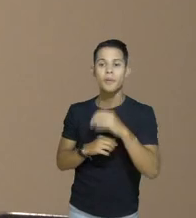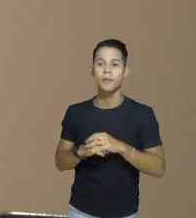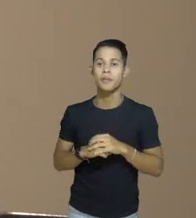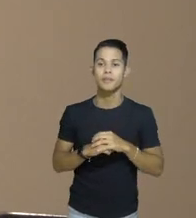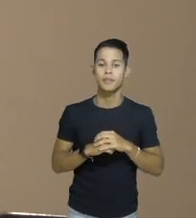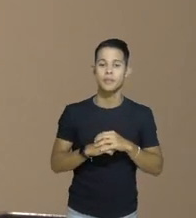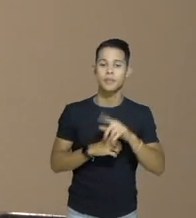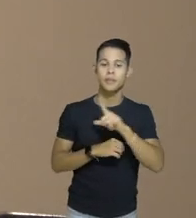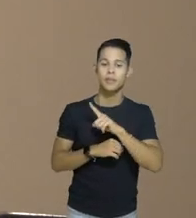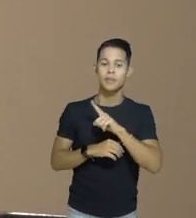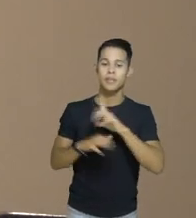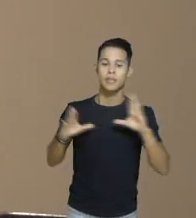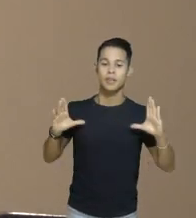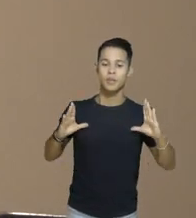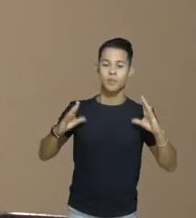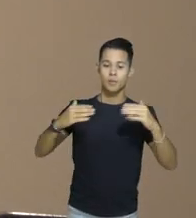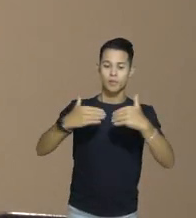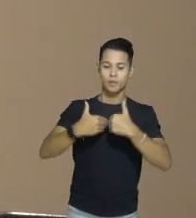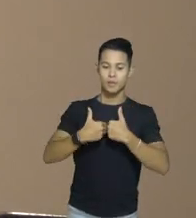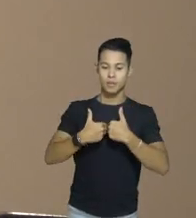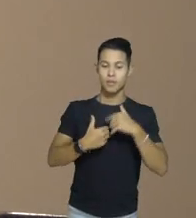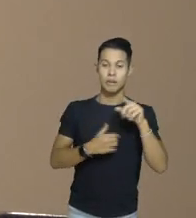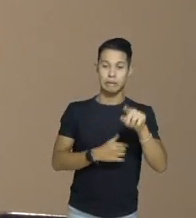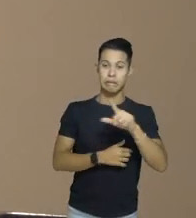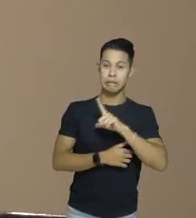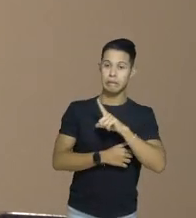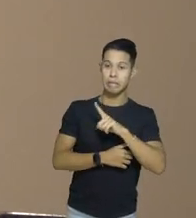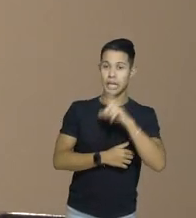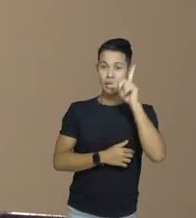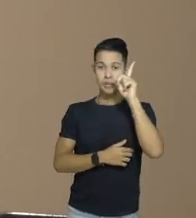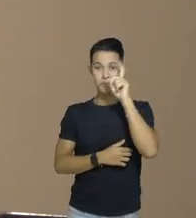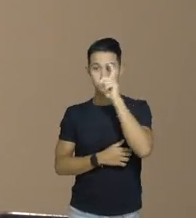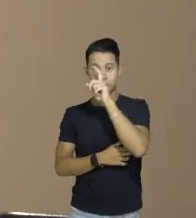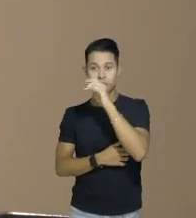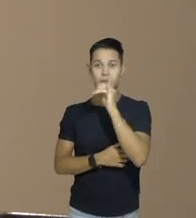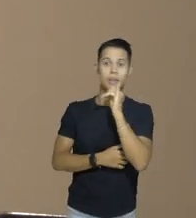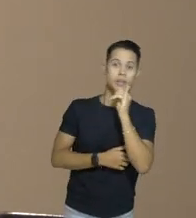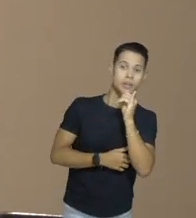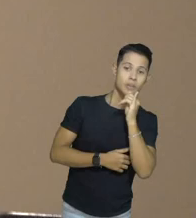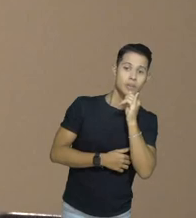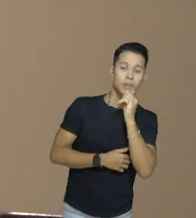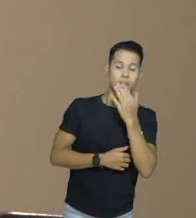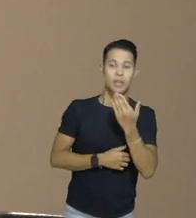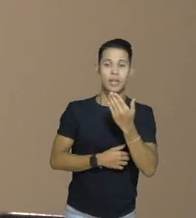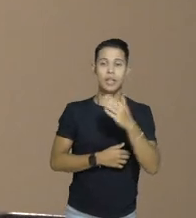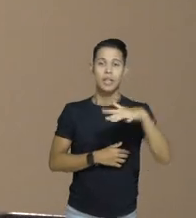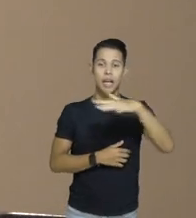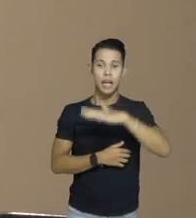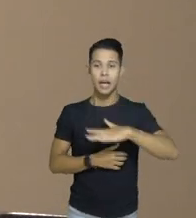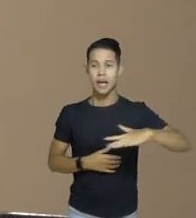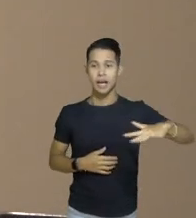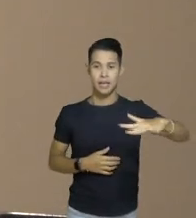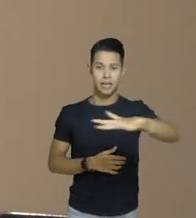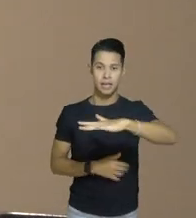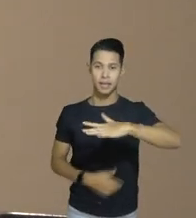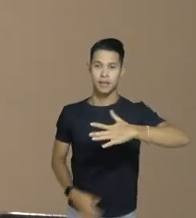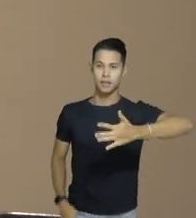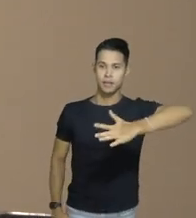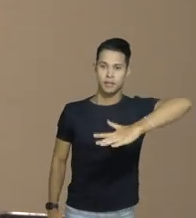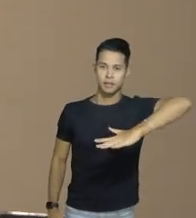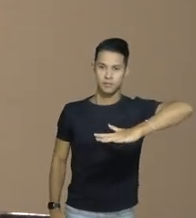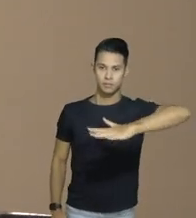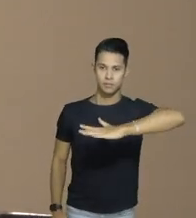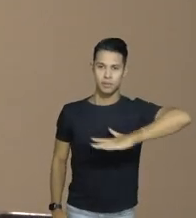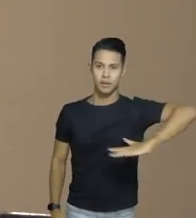tem o autismo. Aí ele tem uma dificuldade, vamos supor, com a parte de prosódia, que é muito comum, né, do processamento